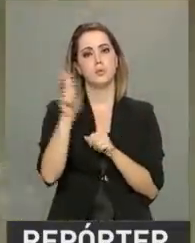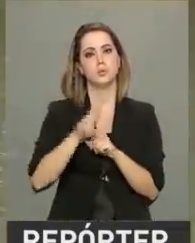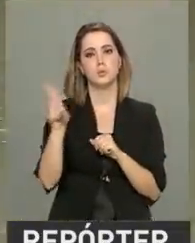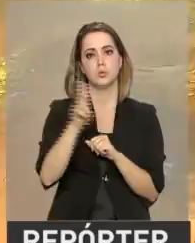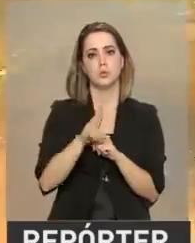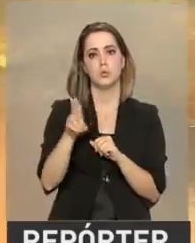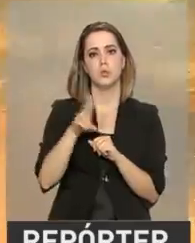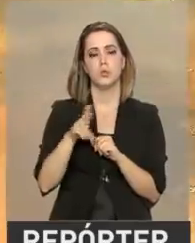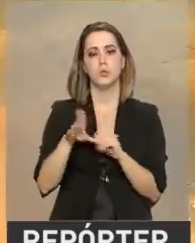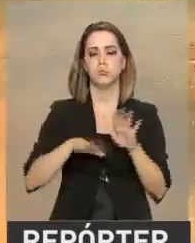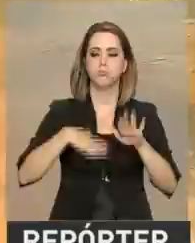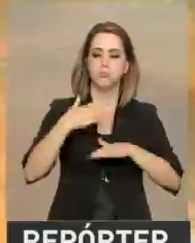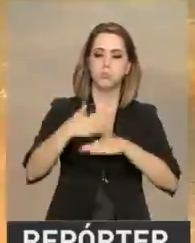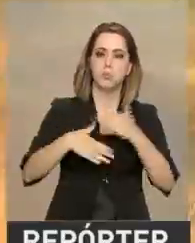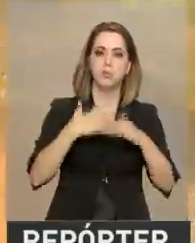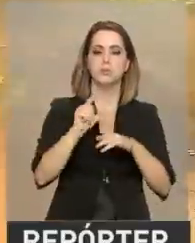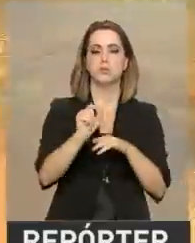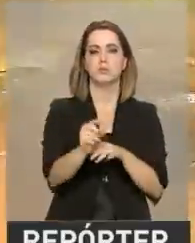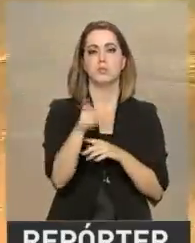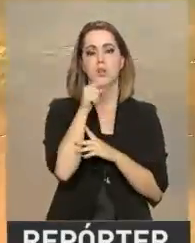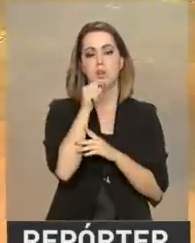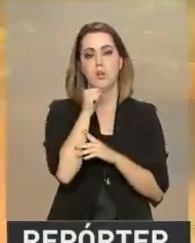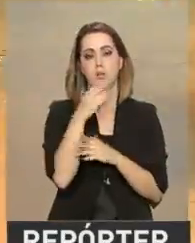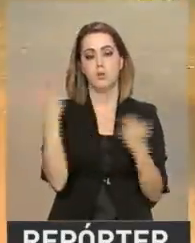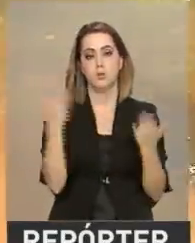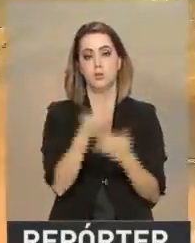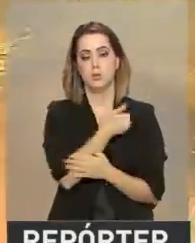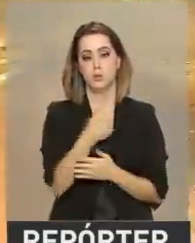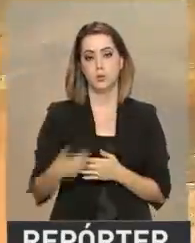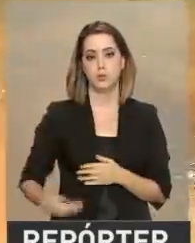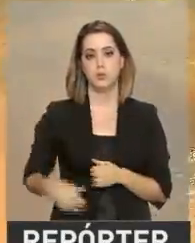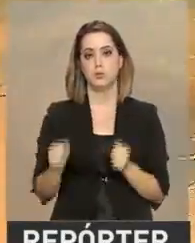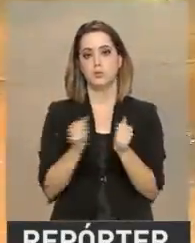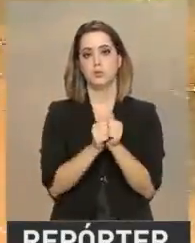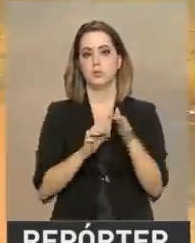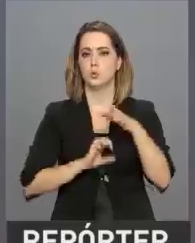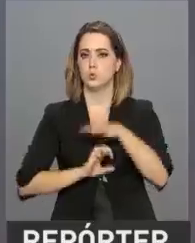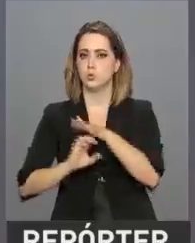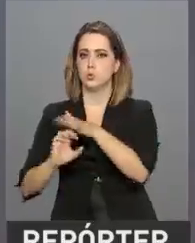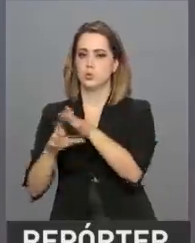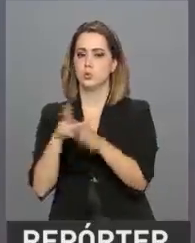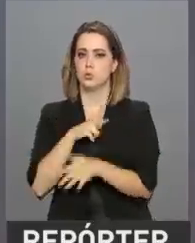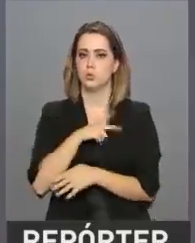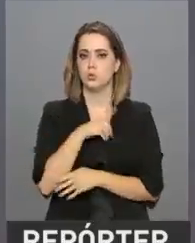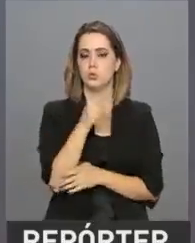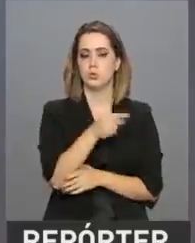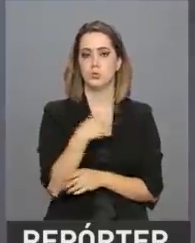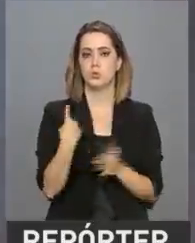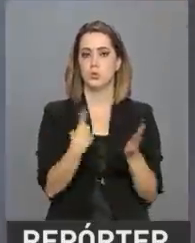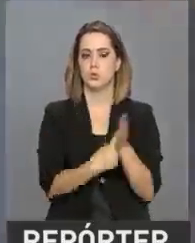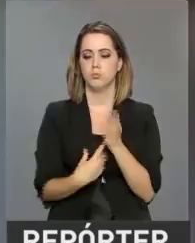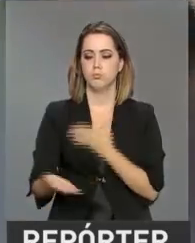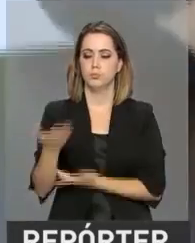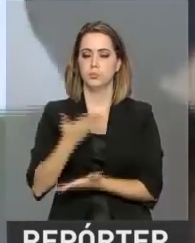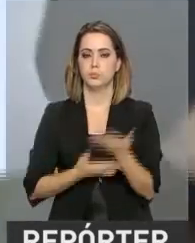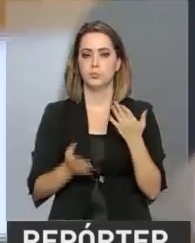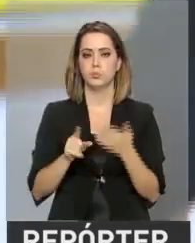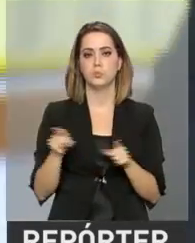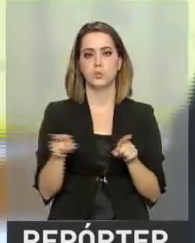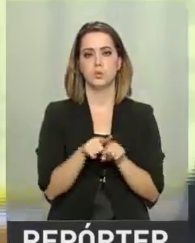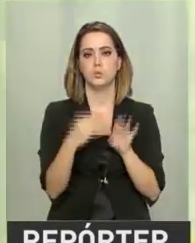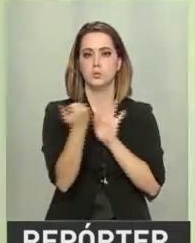água governo e iniciativa privada firmaram um acordo de cooperação nesta primeira fase vão ser